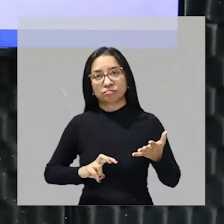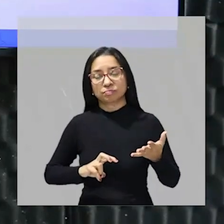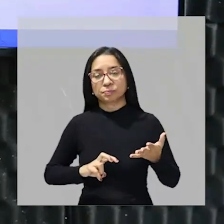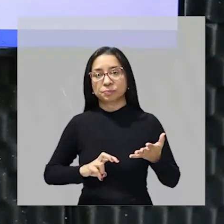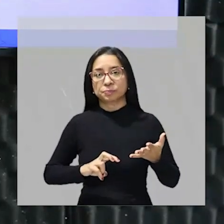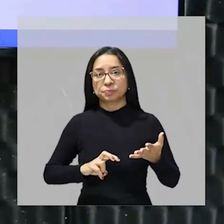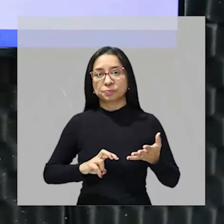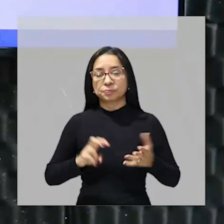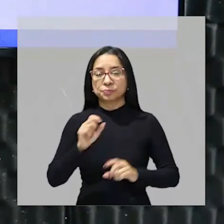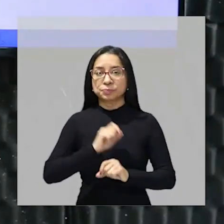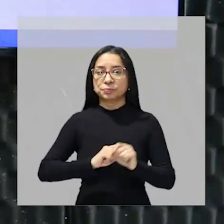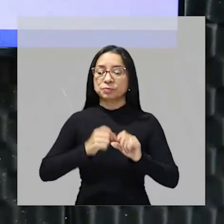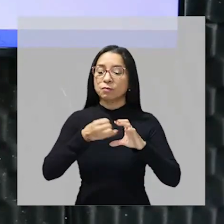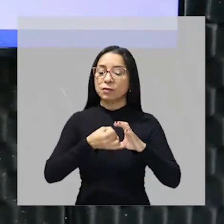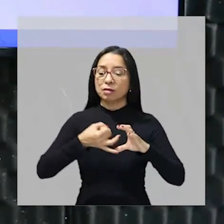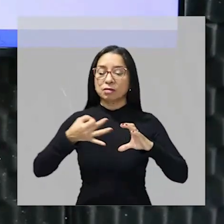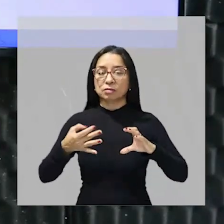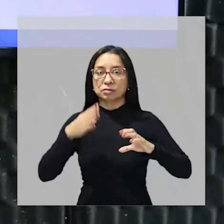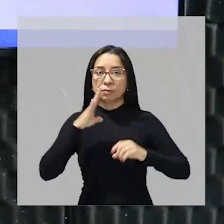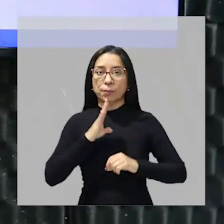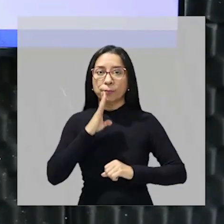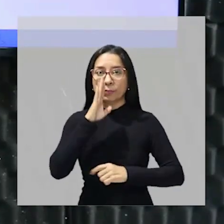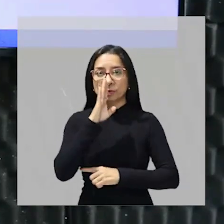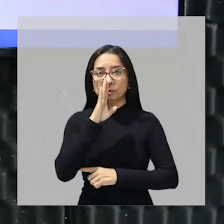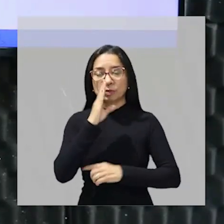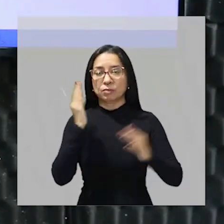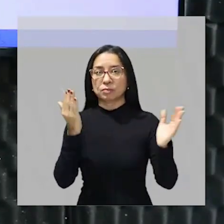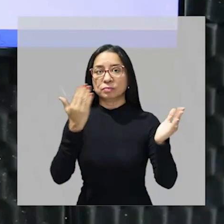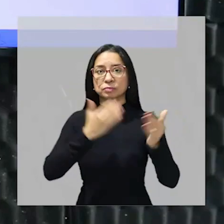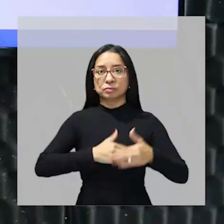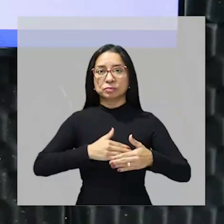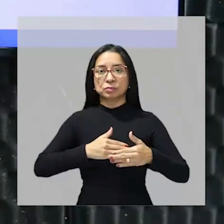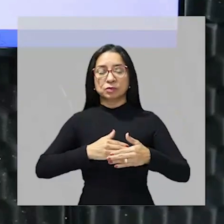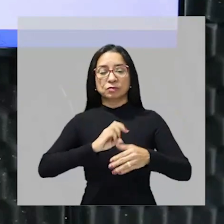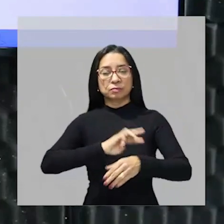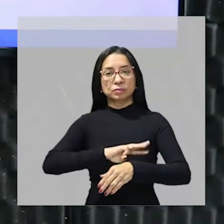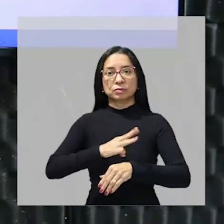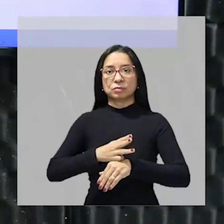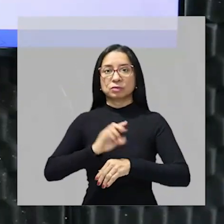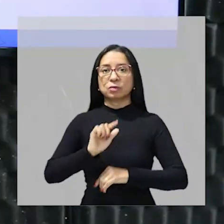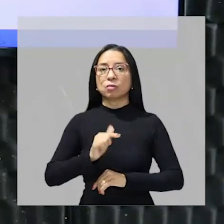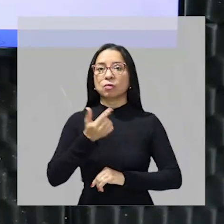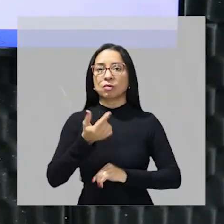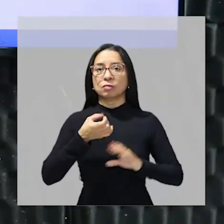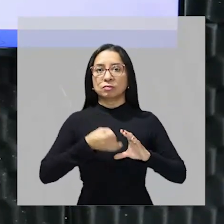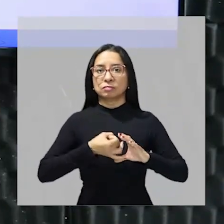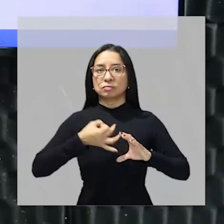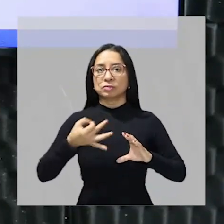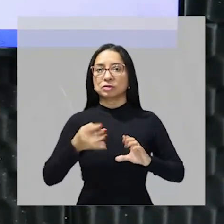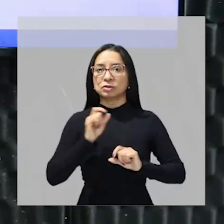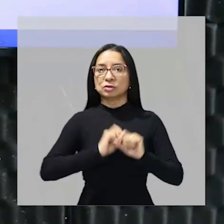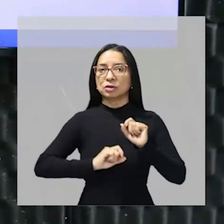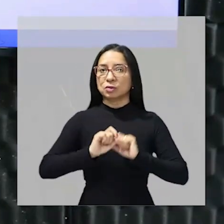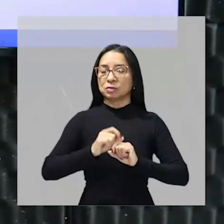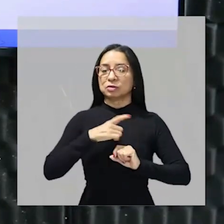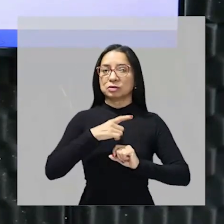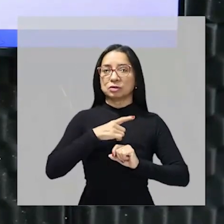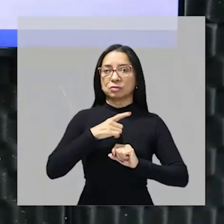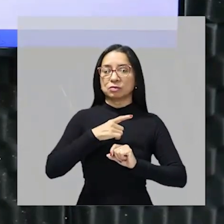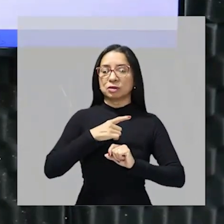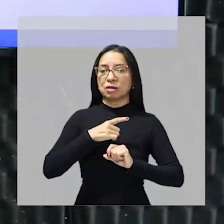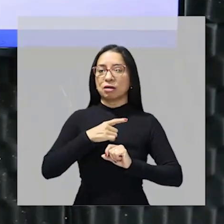Então, essa é a característica principal da prova da UEMA. Uma outra característica é que ele puxa de vez em quando